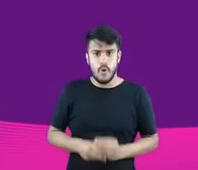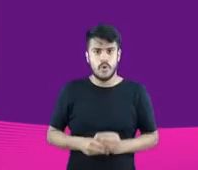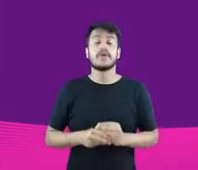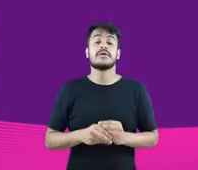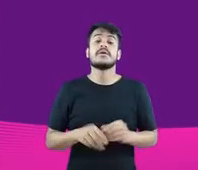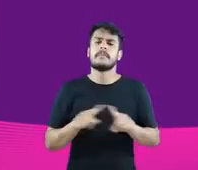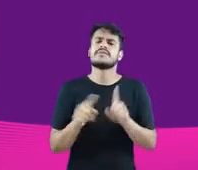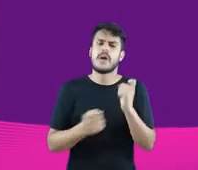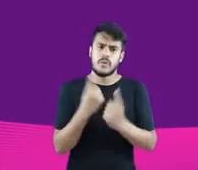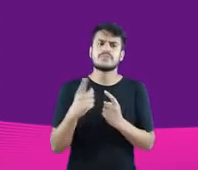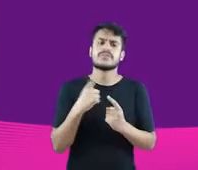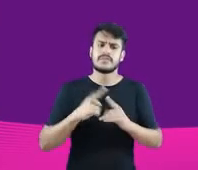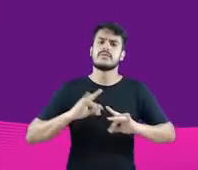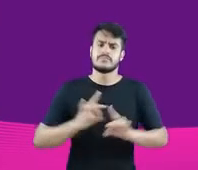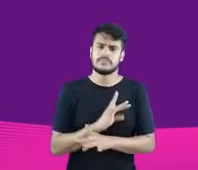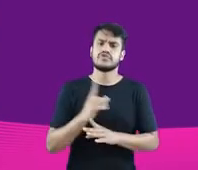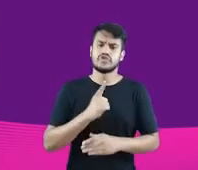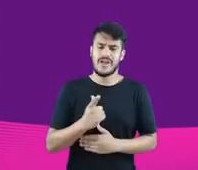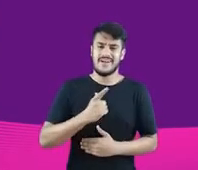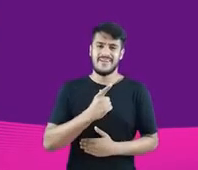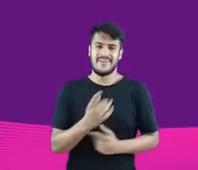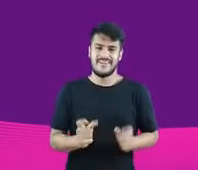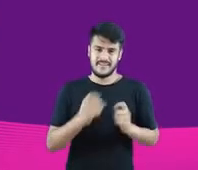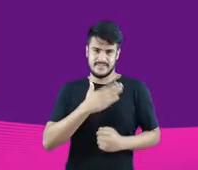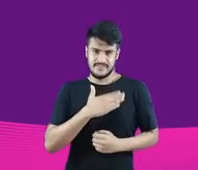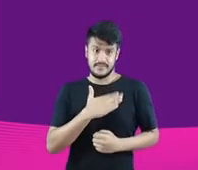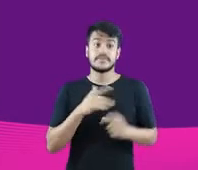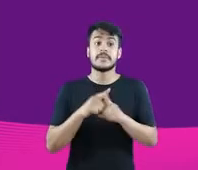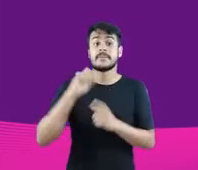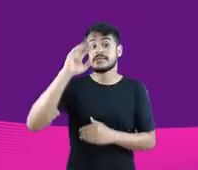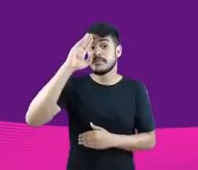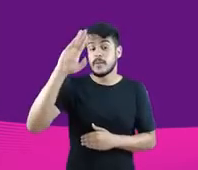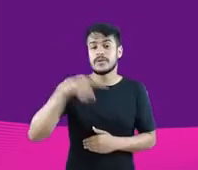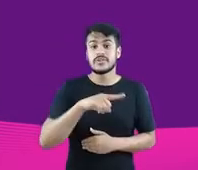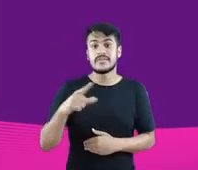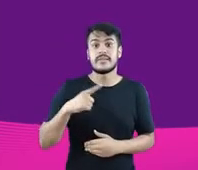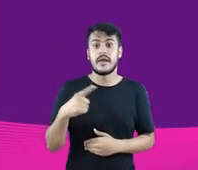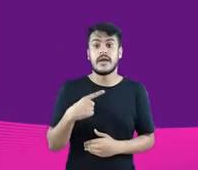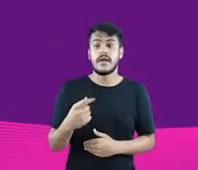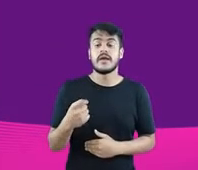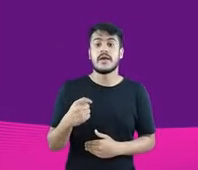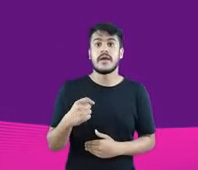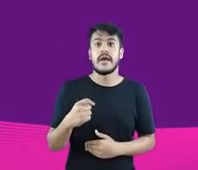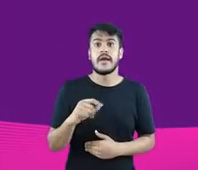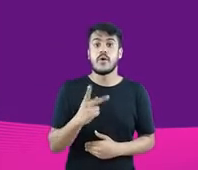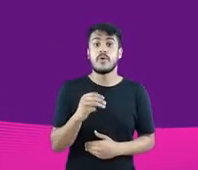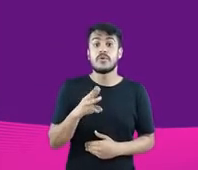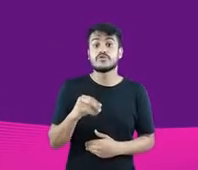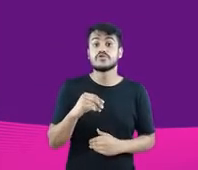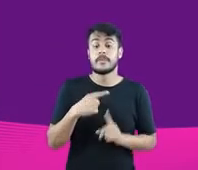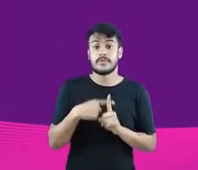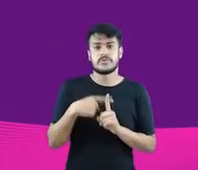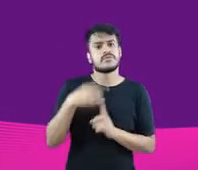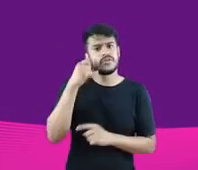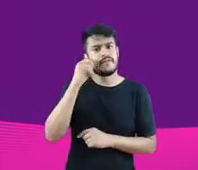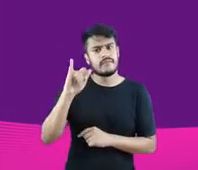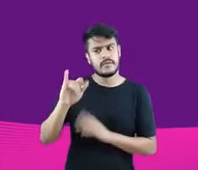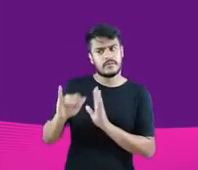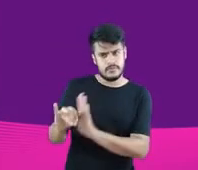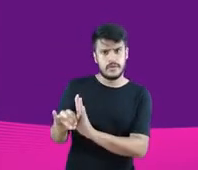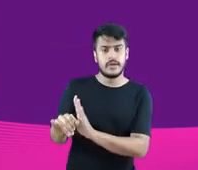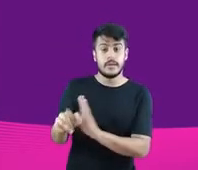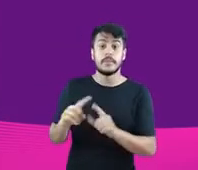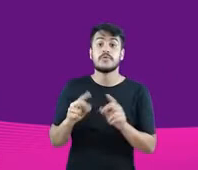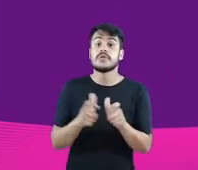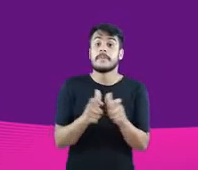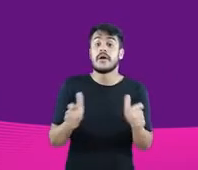mama, principalmente nos pacientes luminais, receptores hormonais positivos, a gente evita a reposição hormonal. Então, em geral, a gente começa